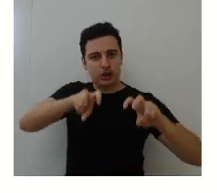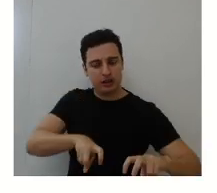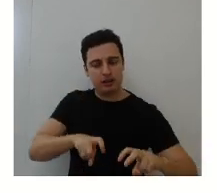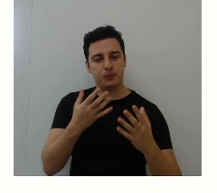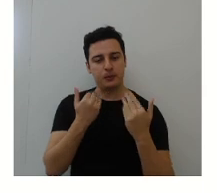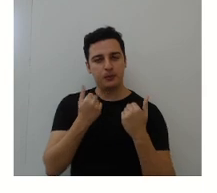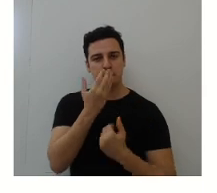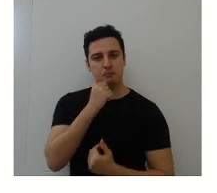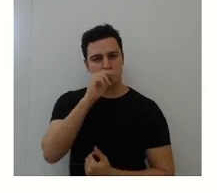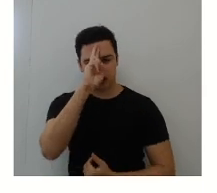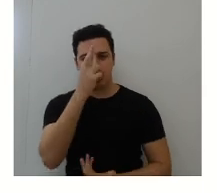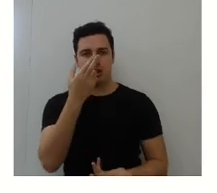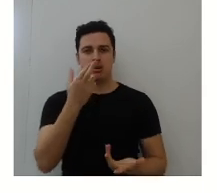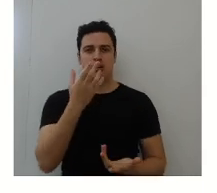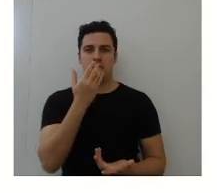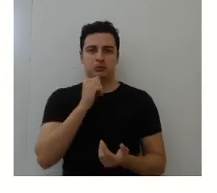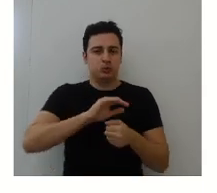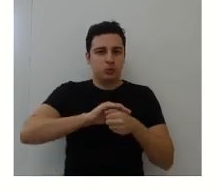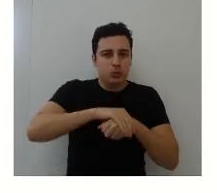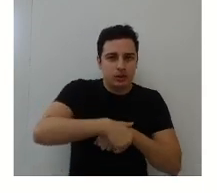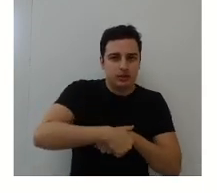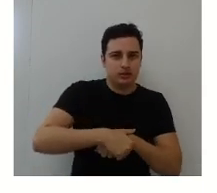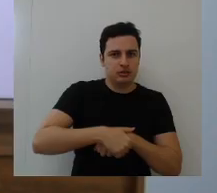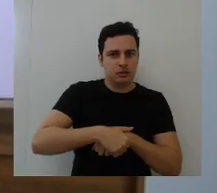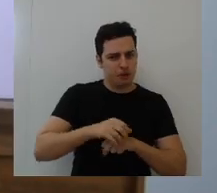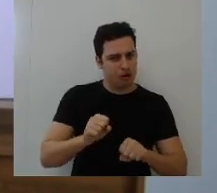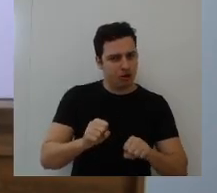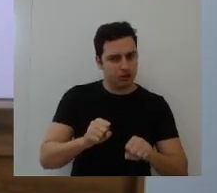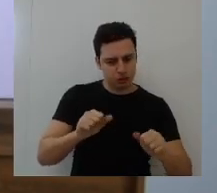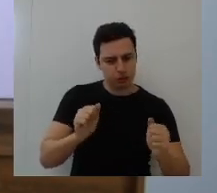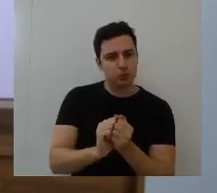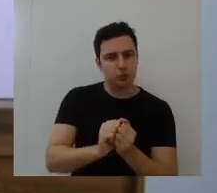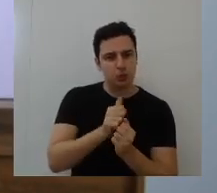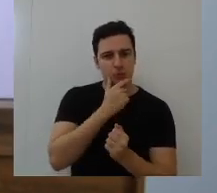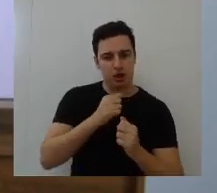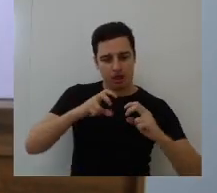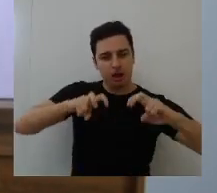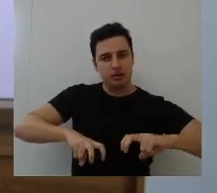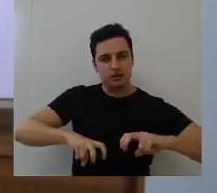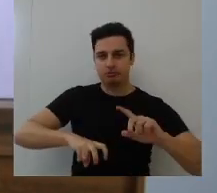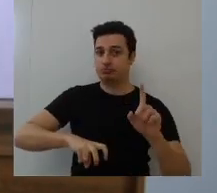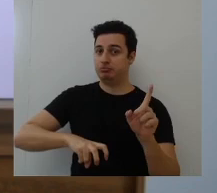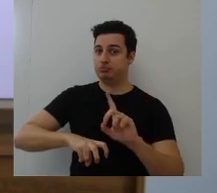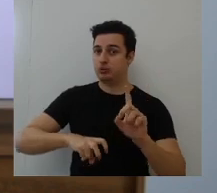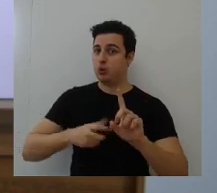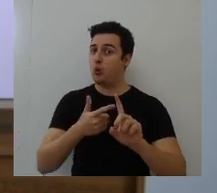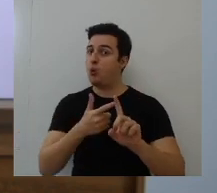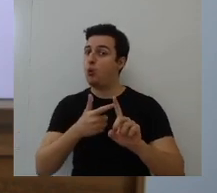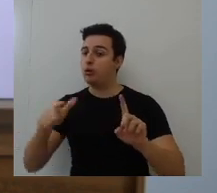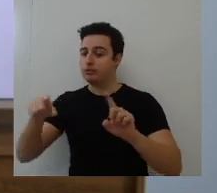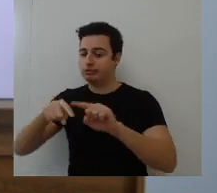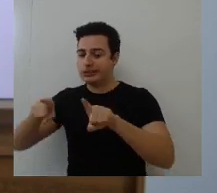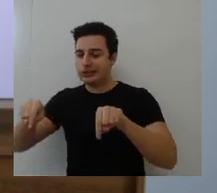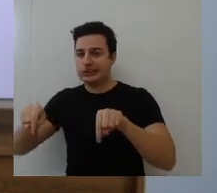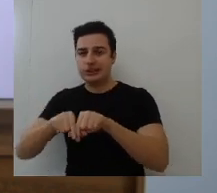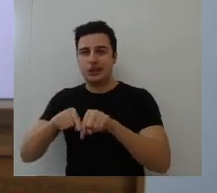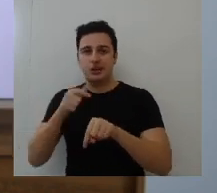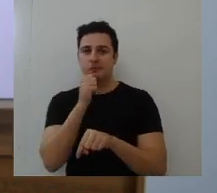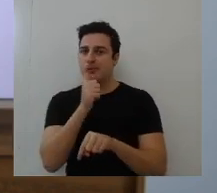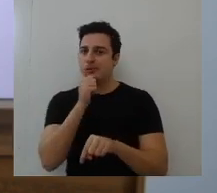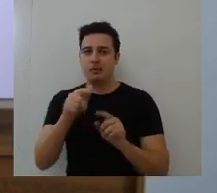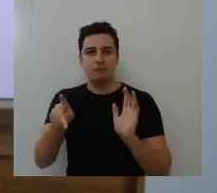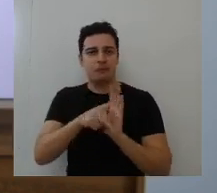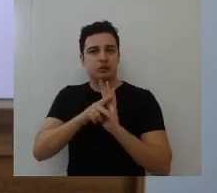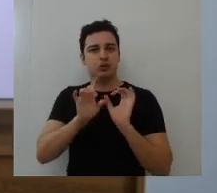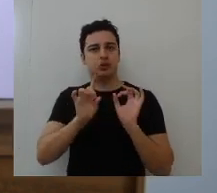tinha, vamos dizer assim, um cantinho ou um quartinho para ficar lá, para se alimentar com as outras mulheres. Isso aí